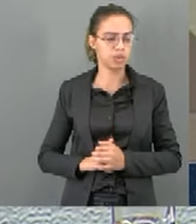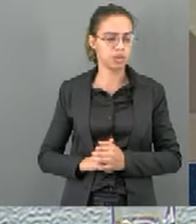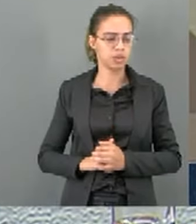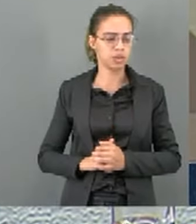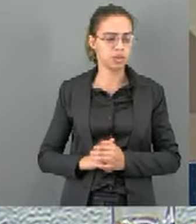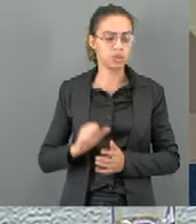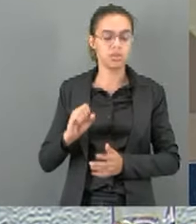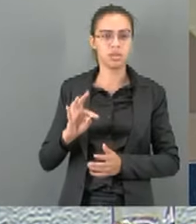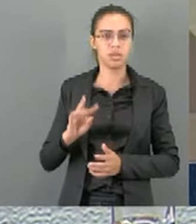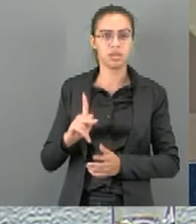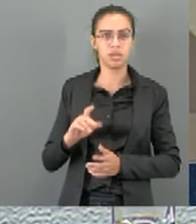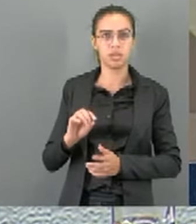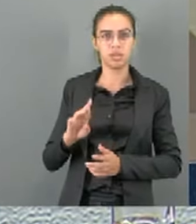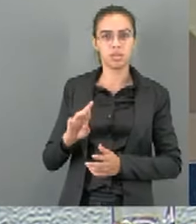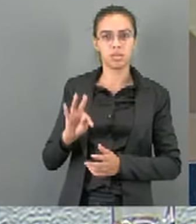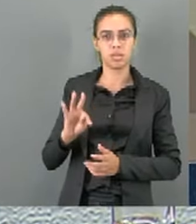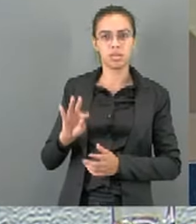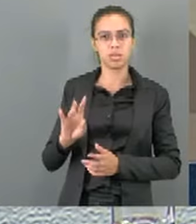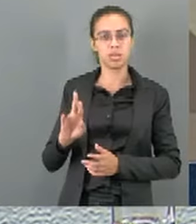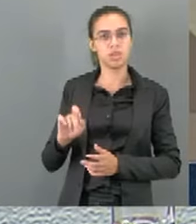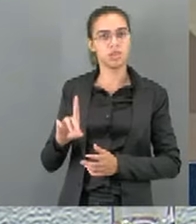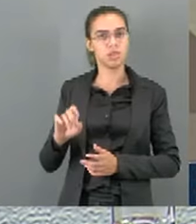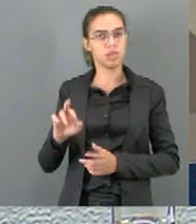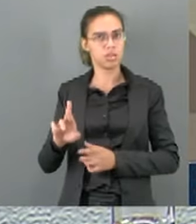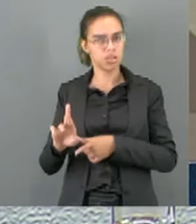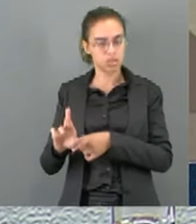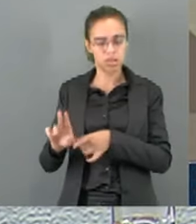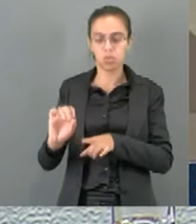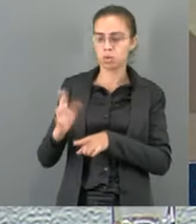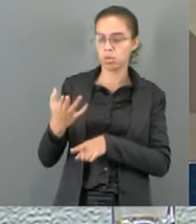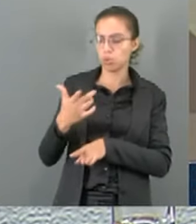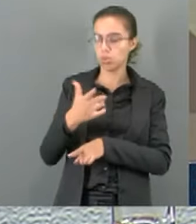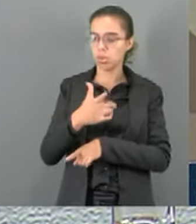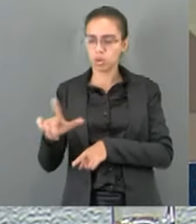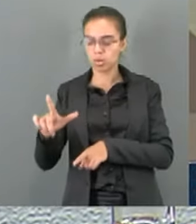Radar, mas outras notícias de supostas manipulações.